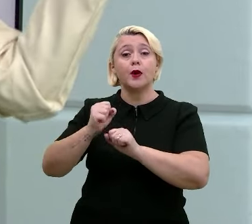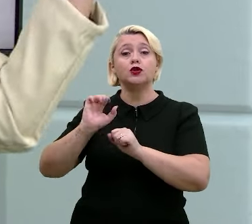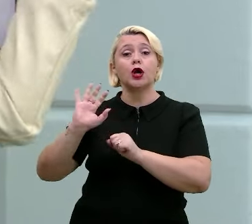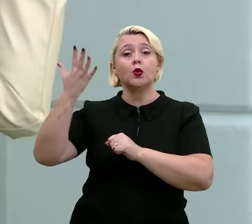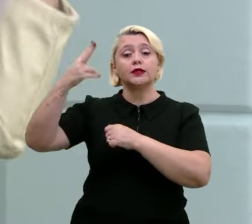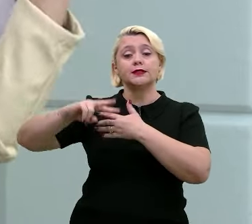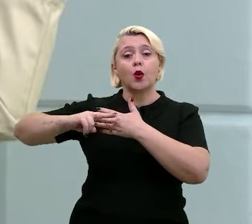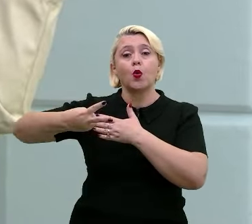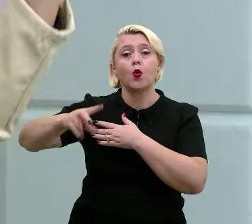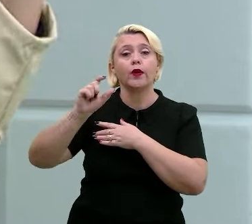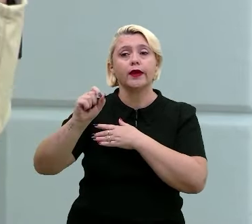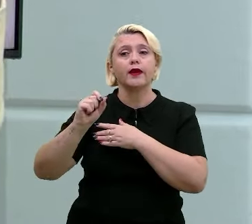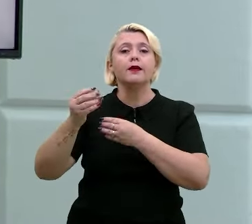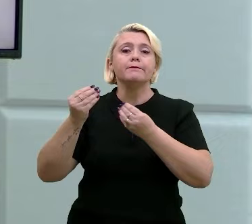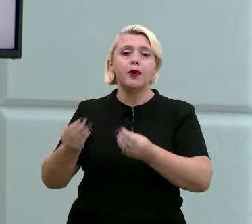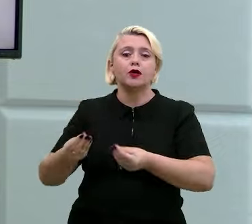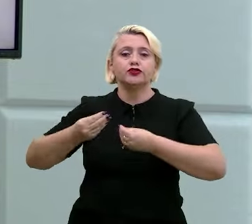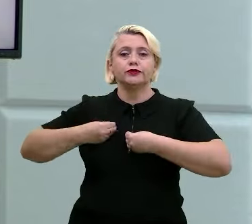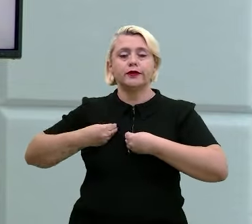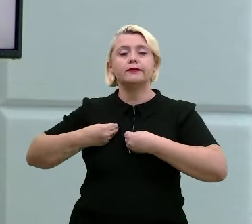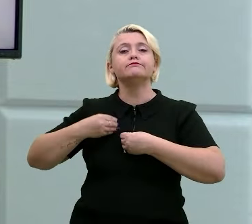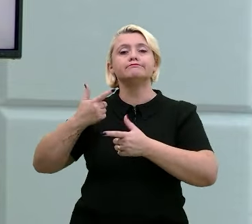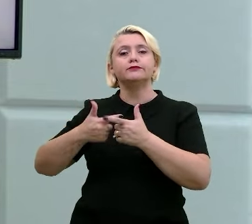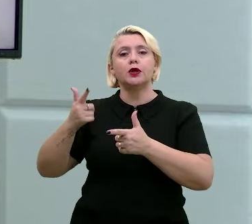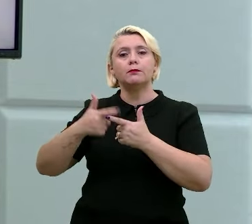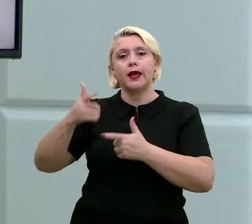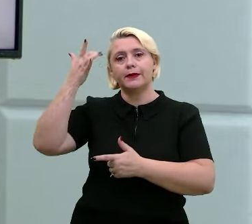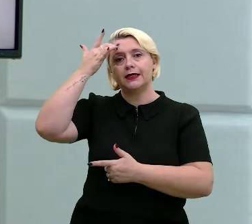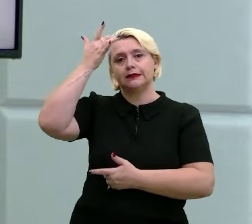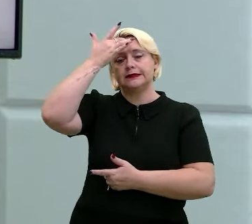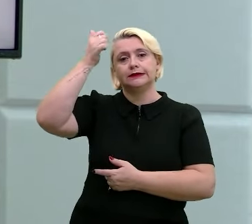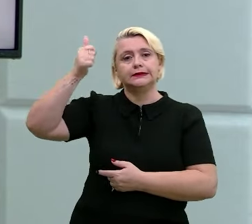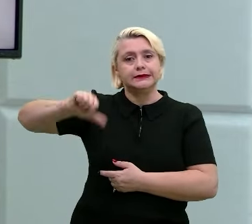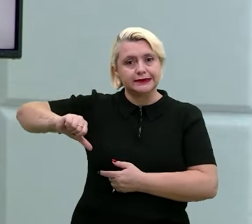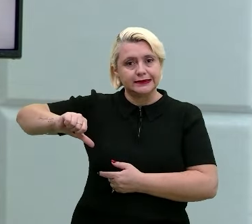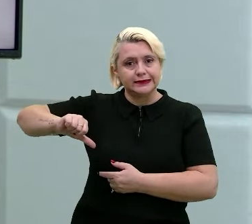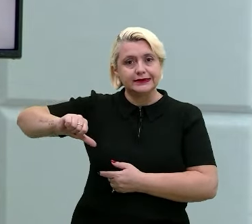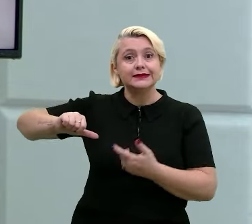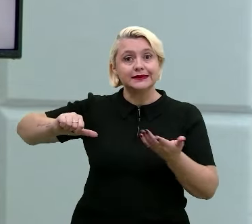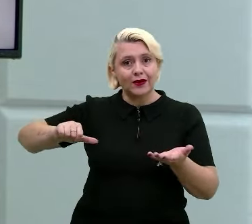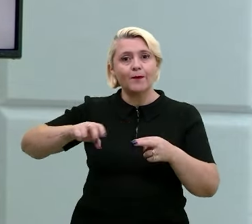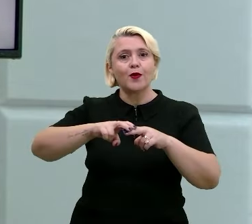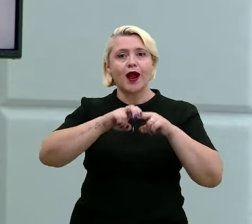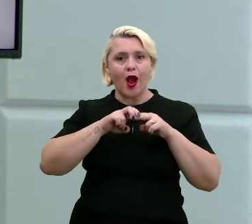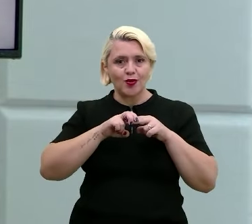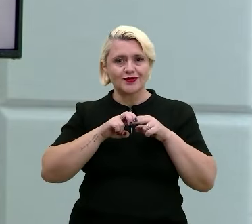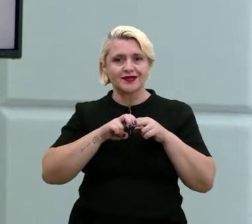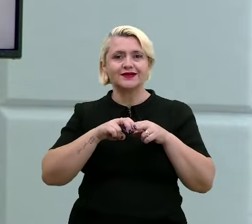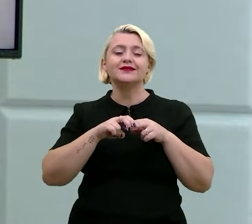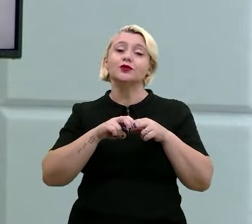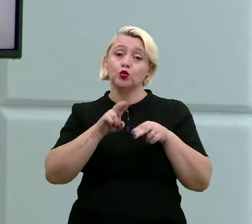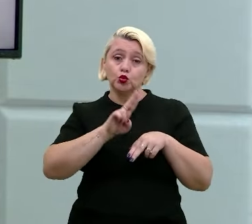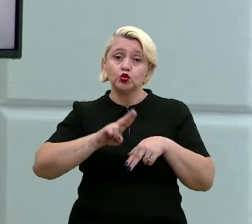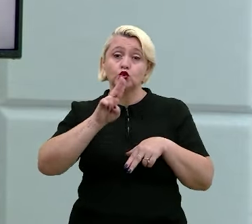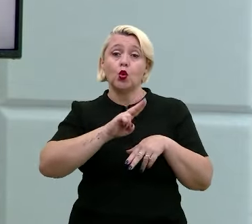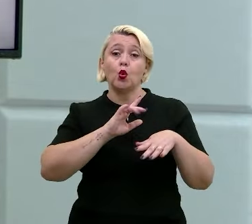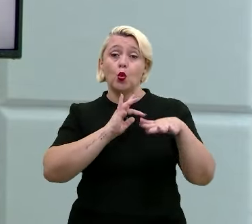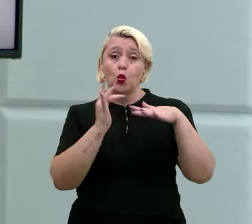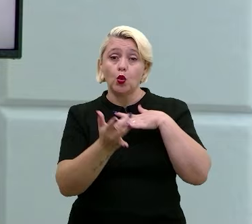podem desenvolver problemas que afetam a sua saúde mental. Tá vendo? Causa. Usar as redes sociais de